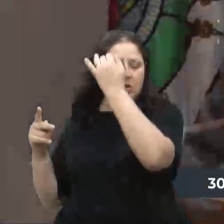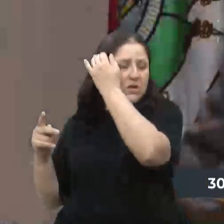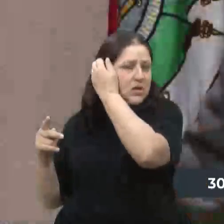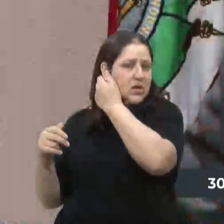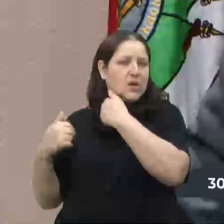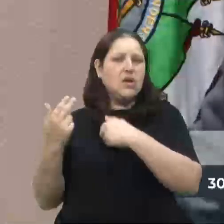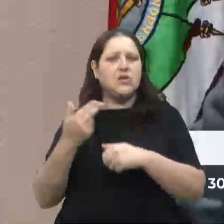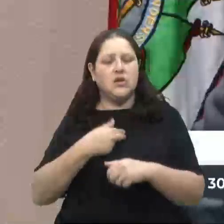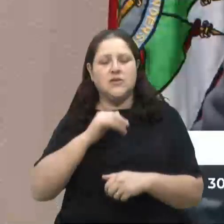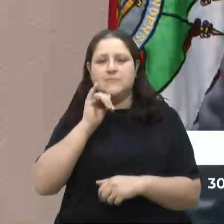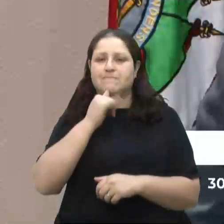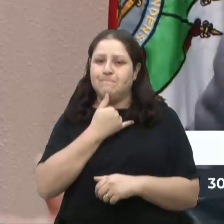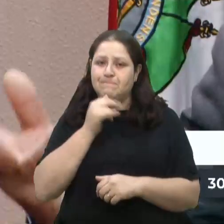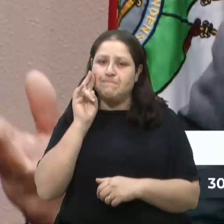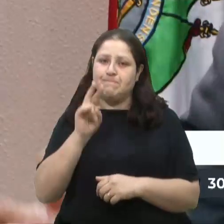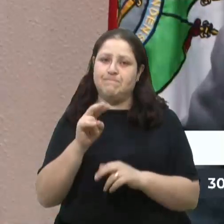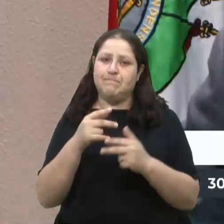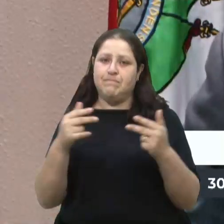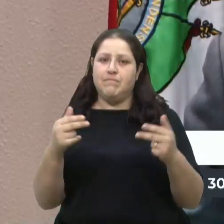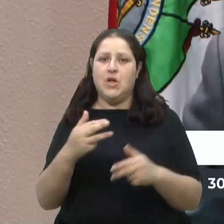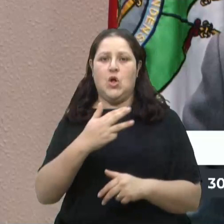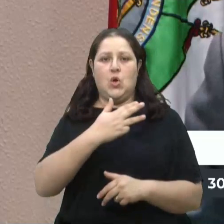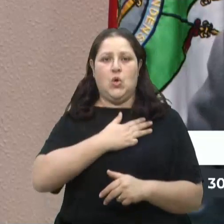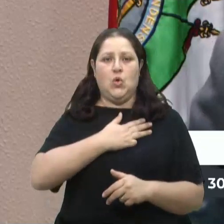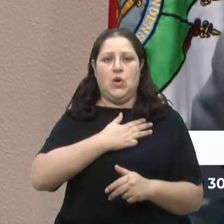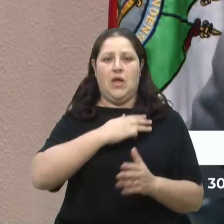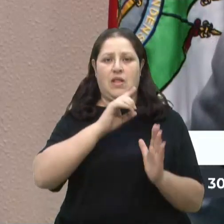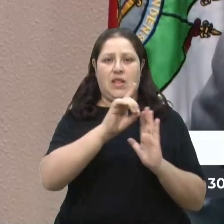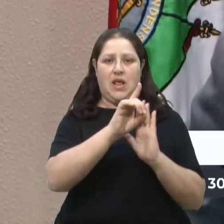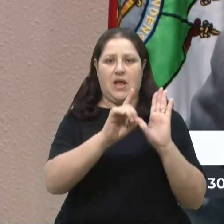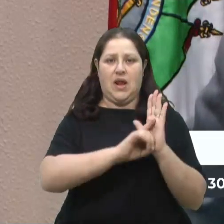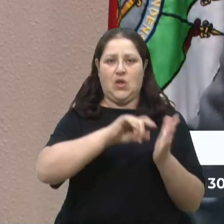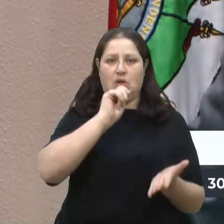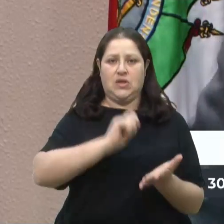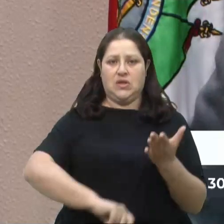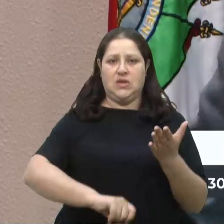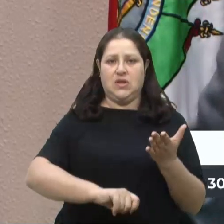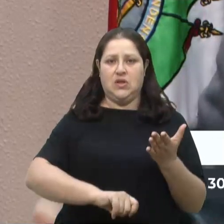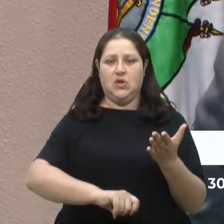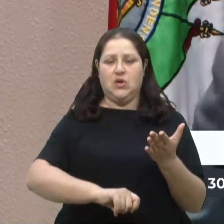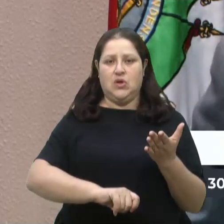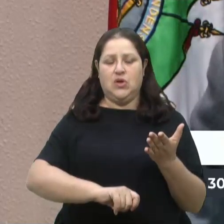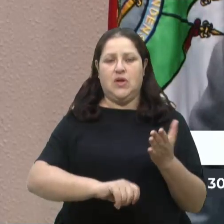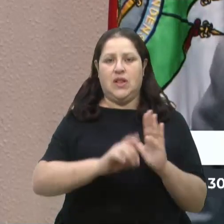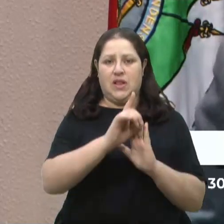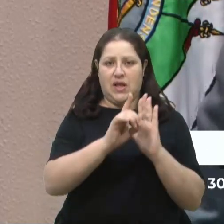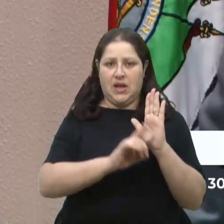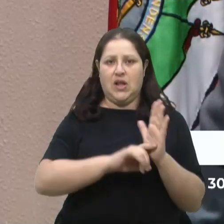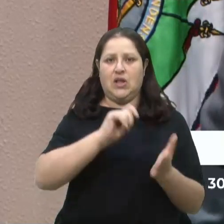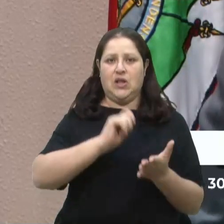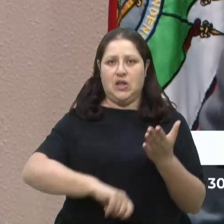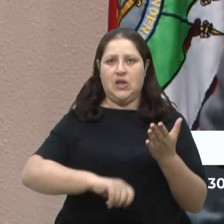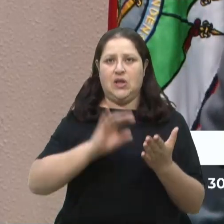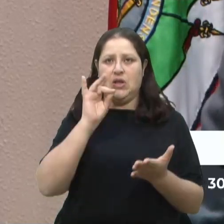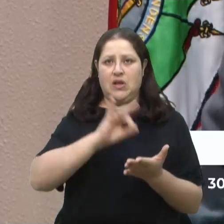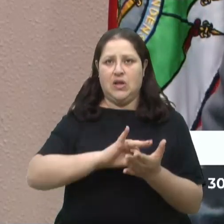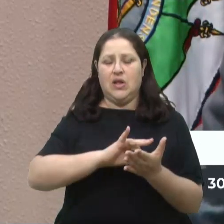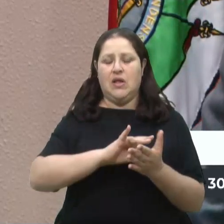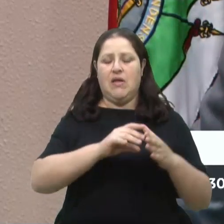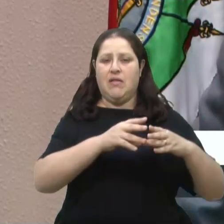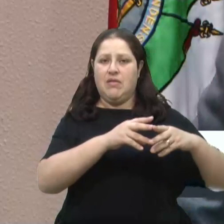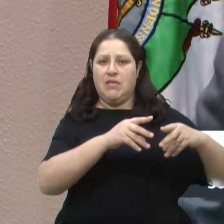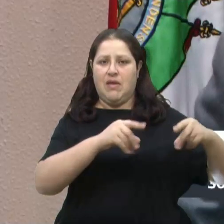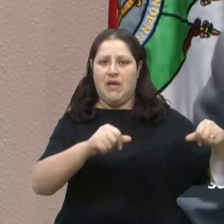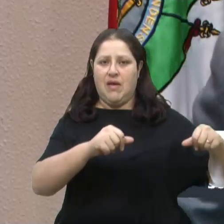muito aborrecimento, né? Lula assinando decretos, assinou decretos para homologar terras